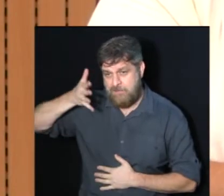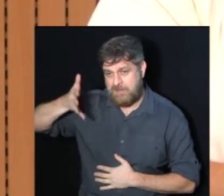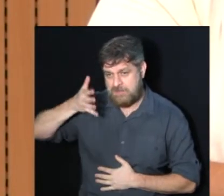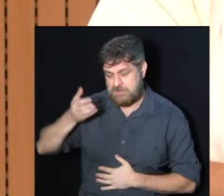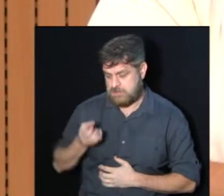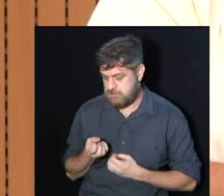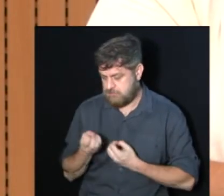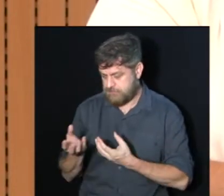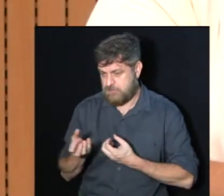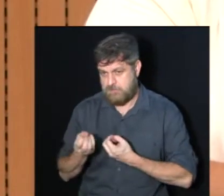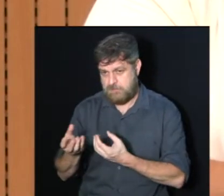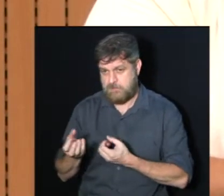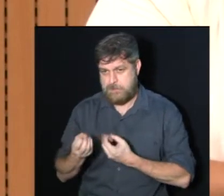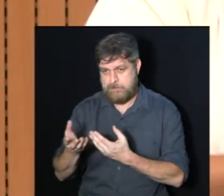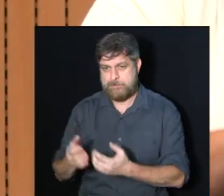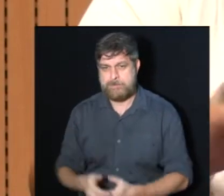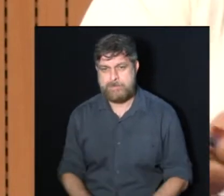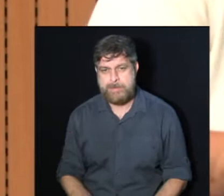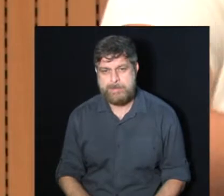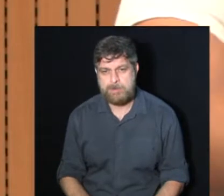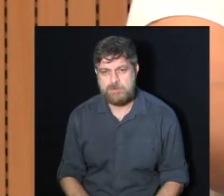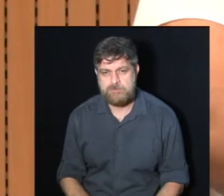aqui, não se faz necessário repetir.